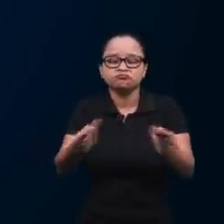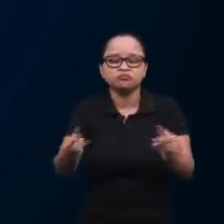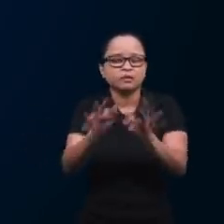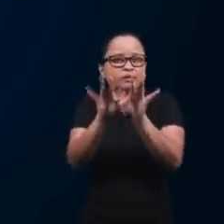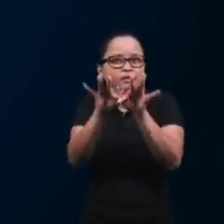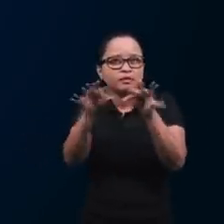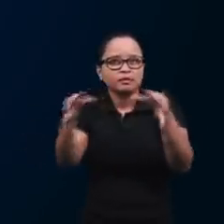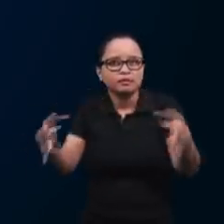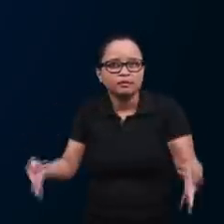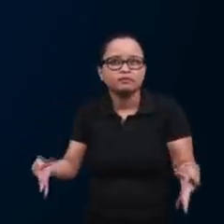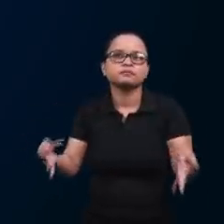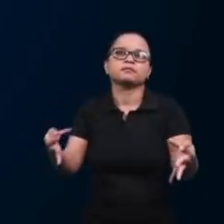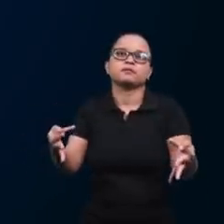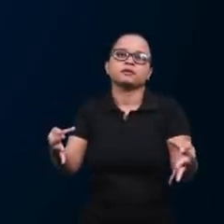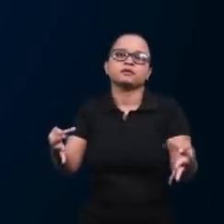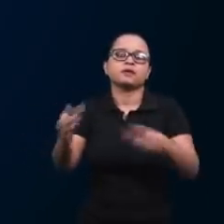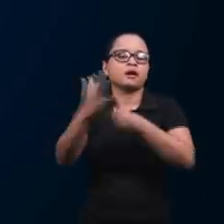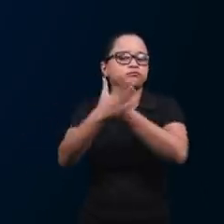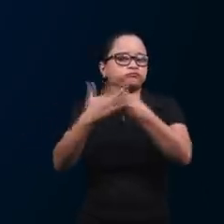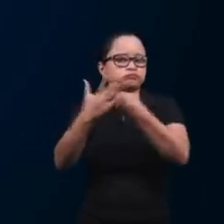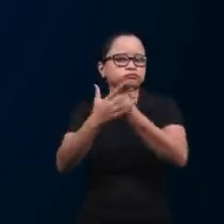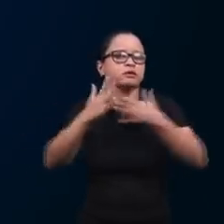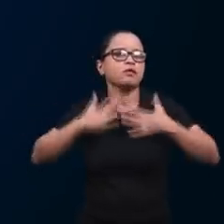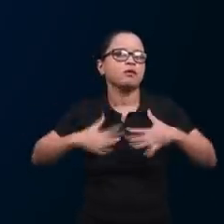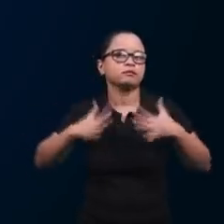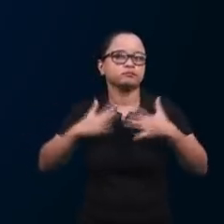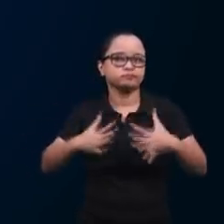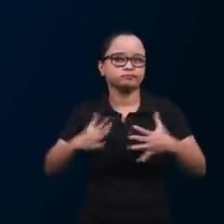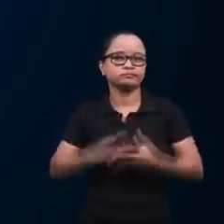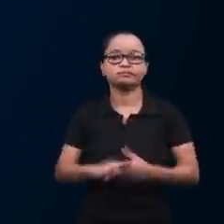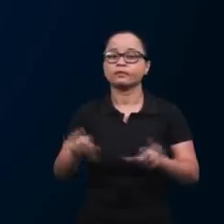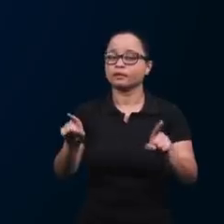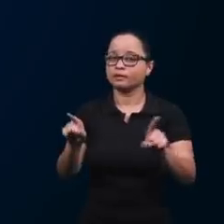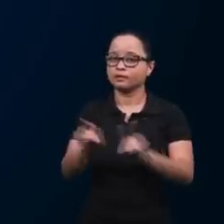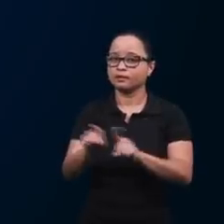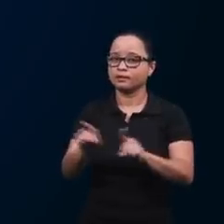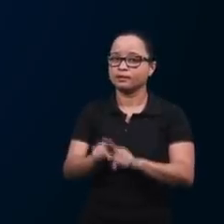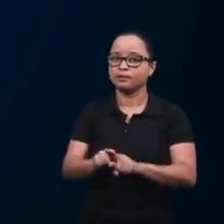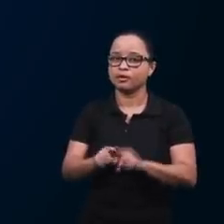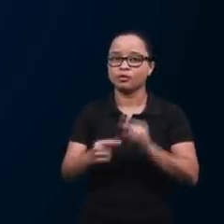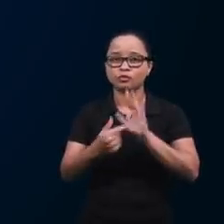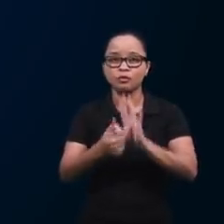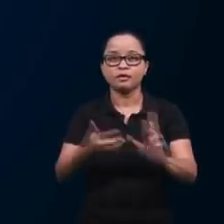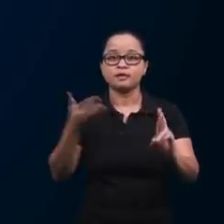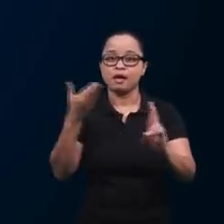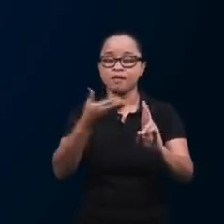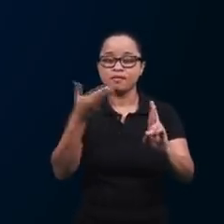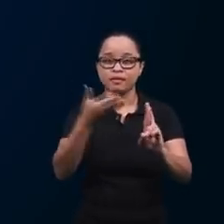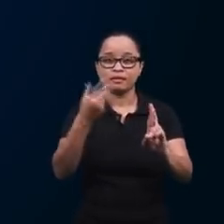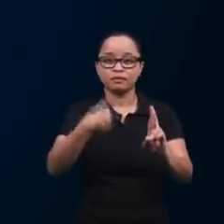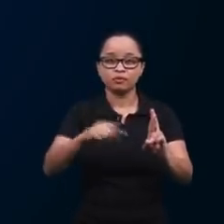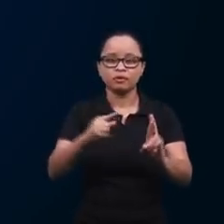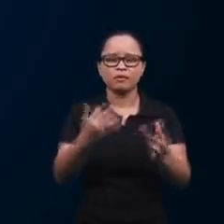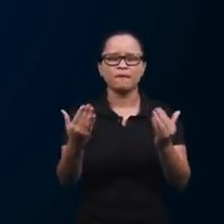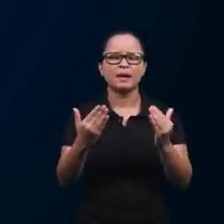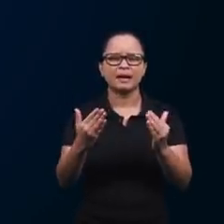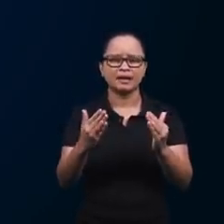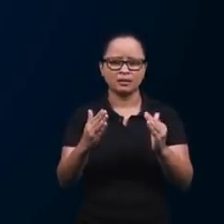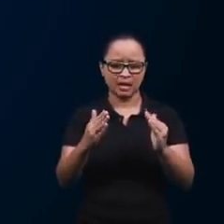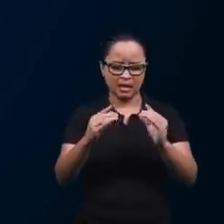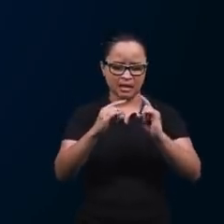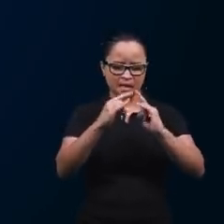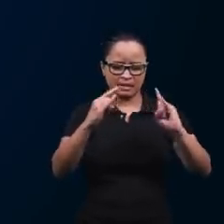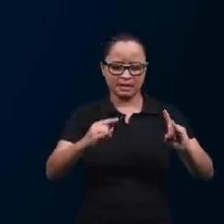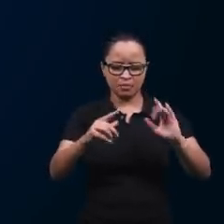mansidão longaminidade também no que se refere somos templos do espírito santo onde